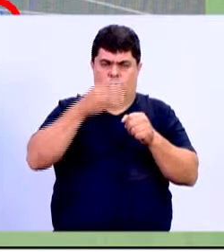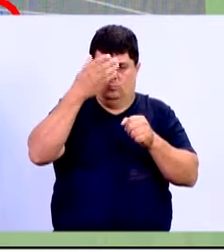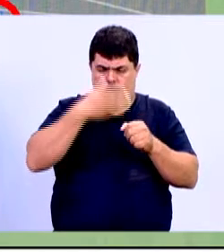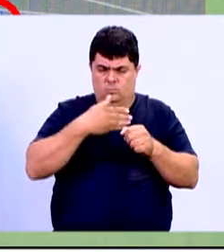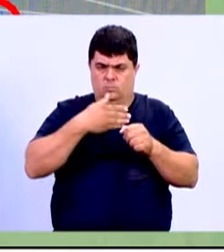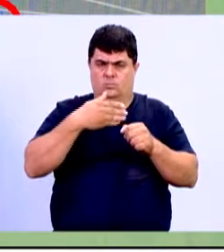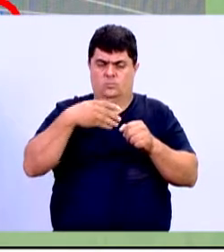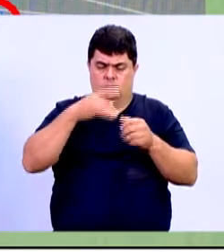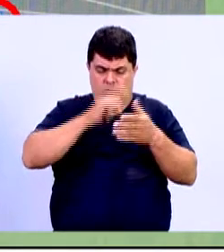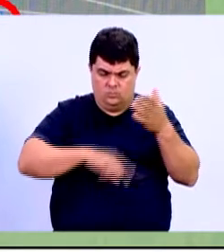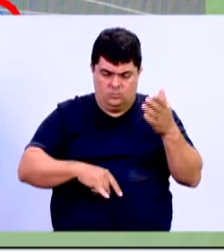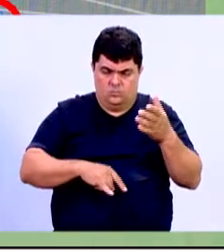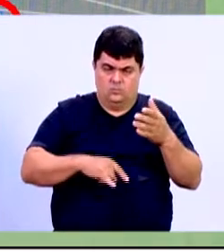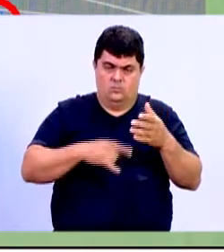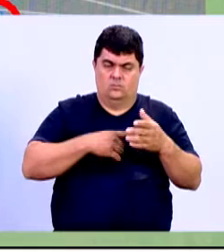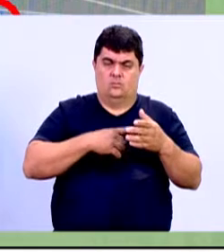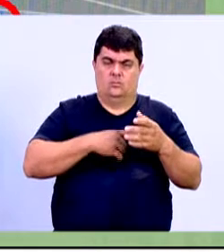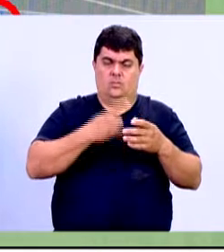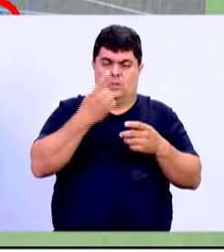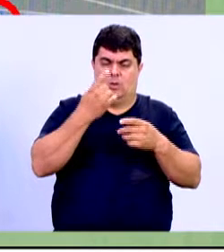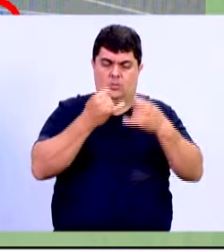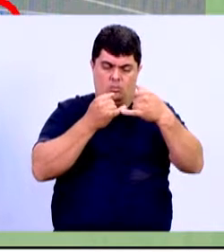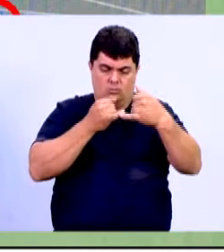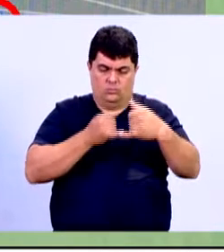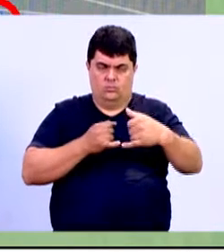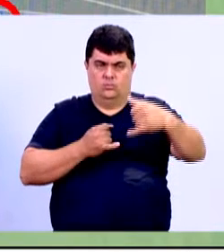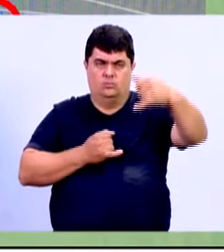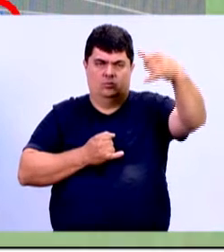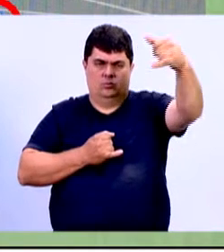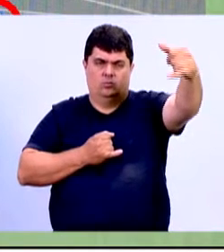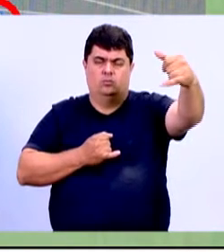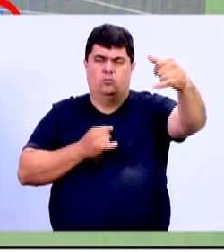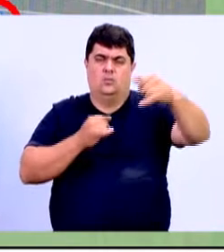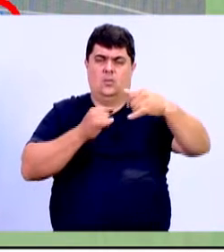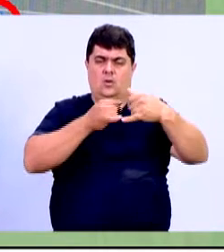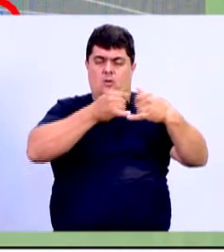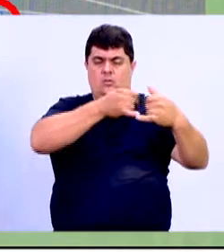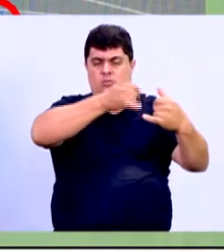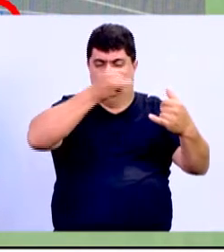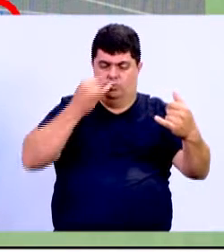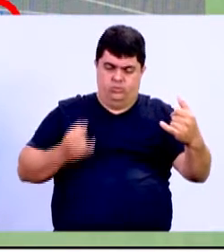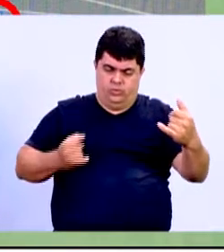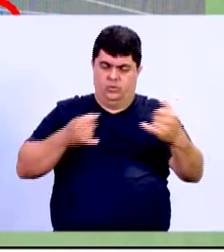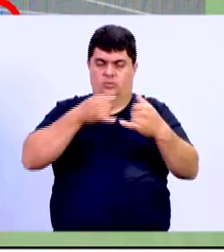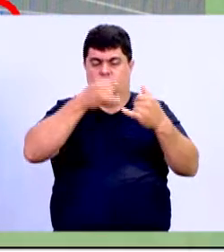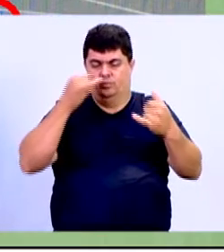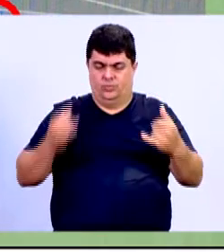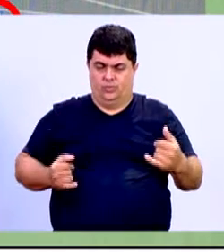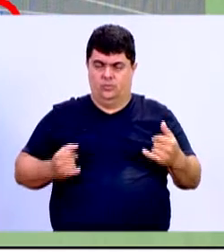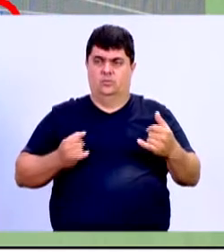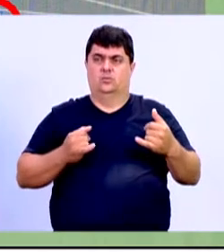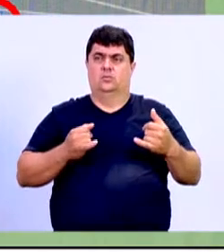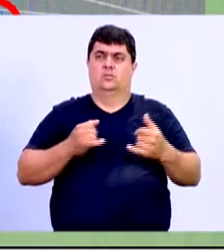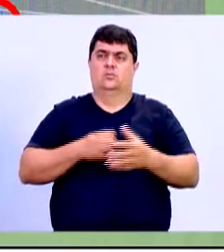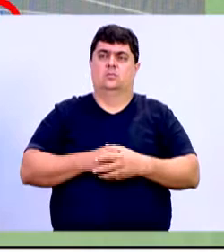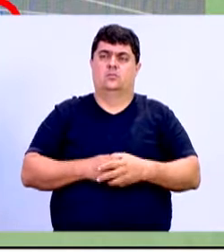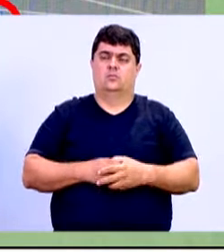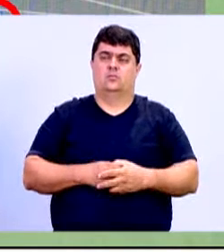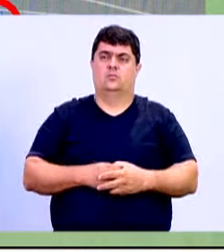isso significa que vem um cabo específico de cada máquina diretamente para o switch que está no armário, no andar.